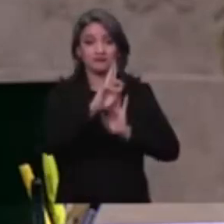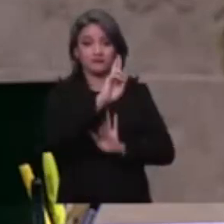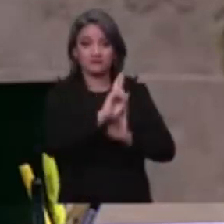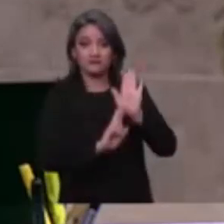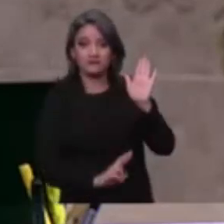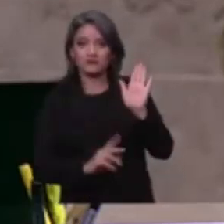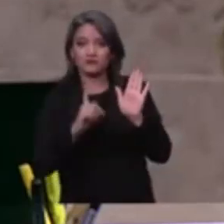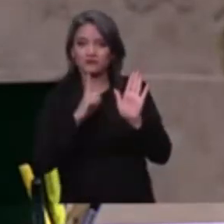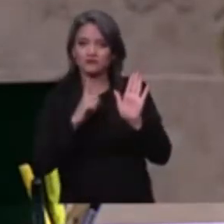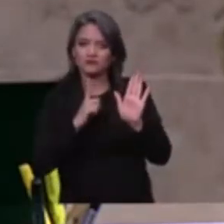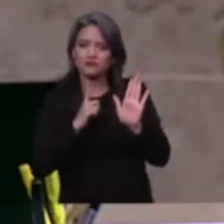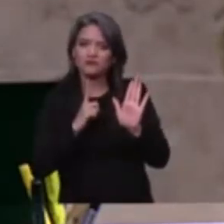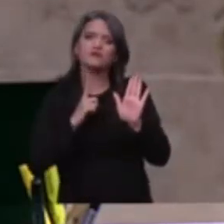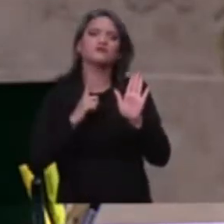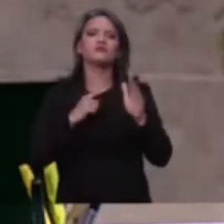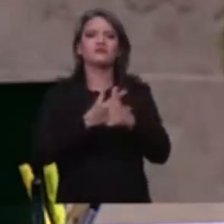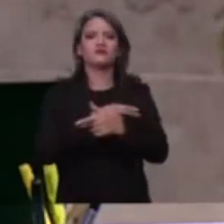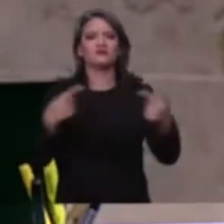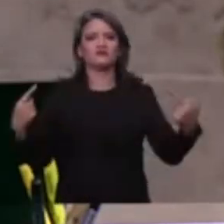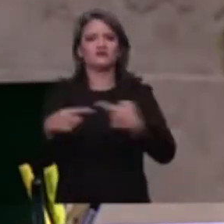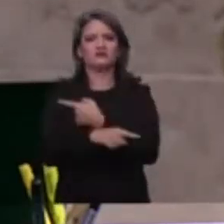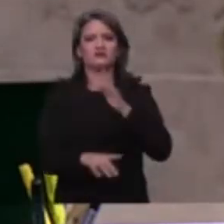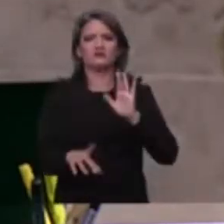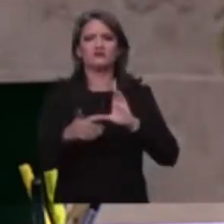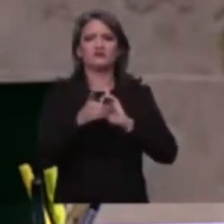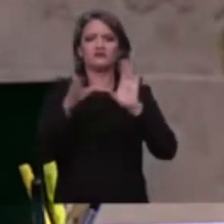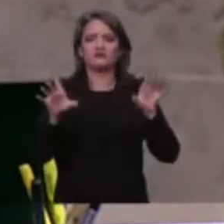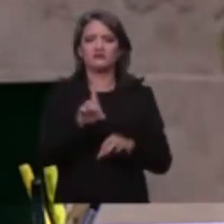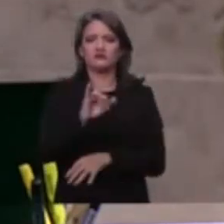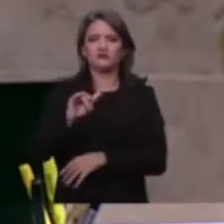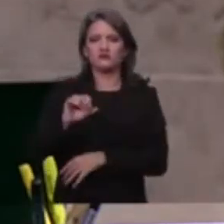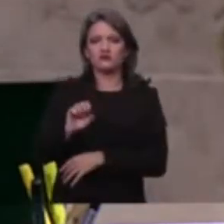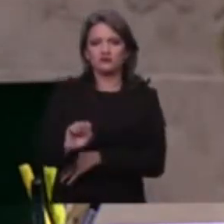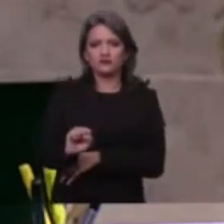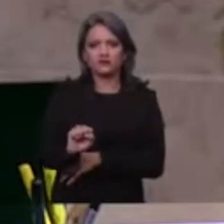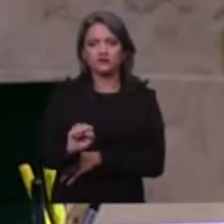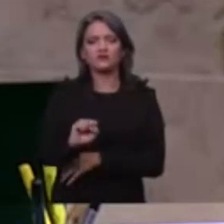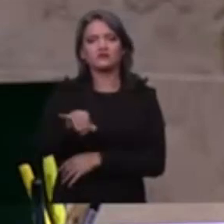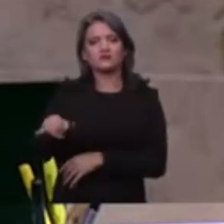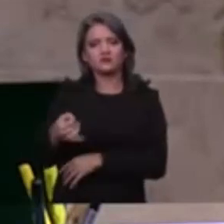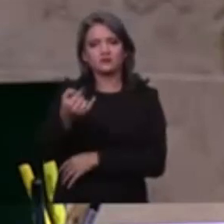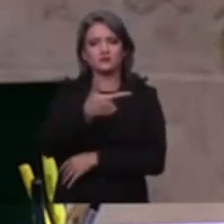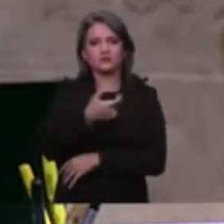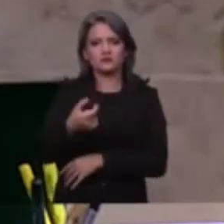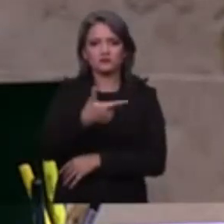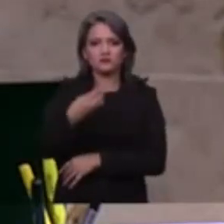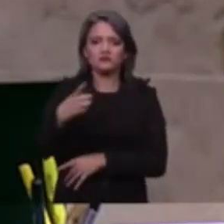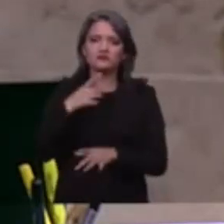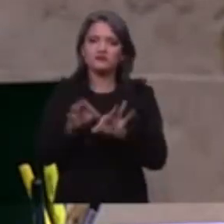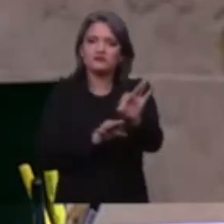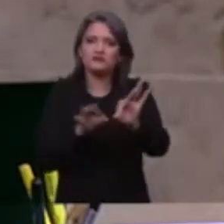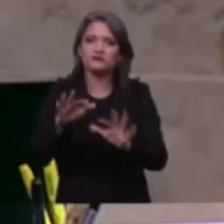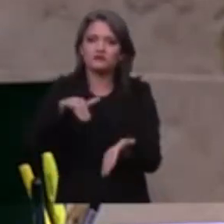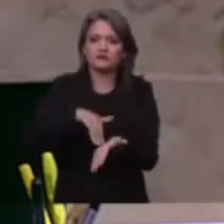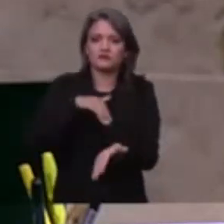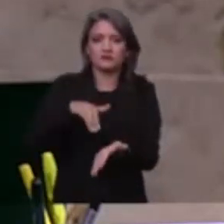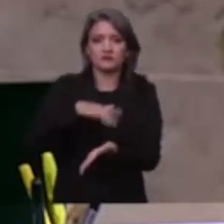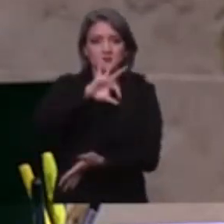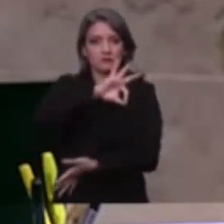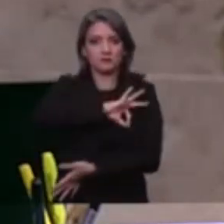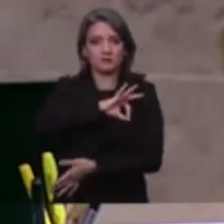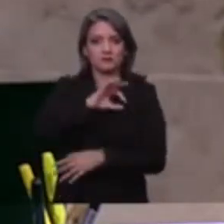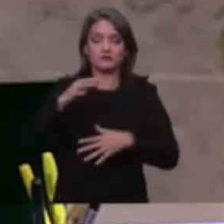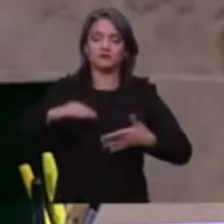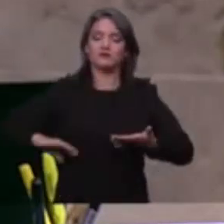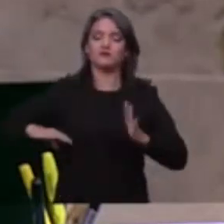os atos antidemocráticos ocorridos no dia 8 de 1 de 2023, que foram elaborados pela Secretaria de Polícia do Senado Federal,